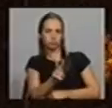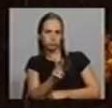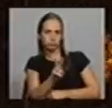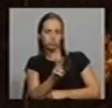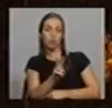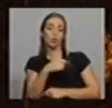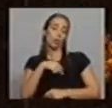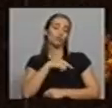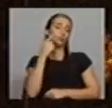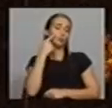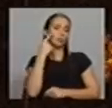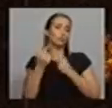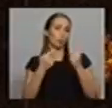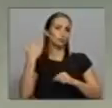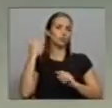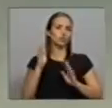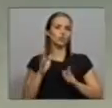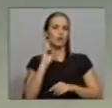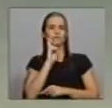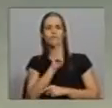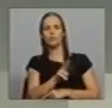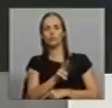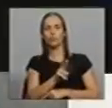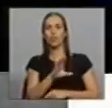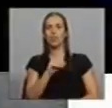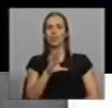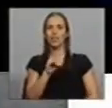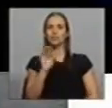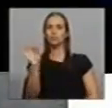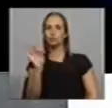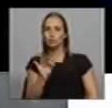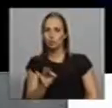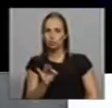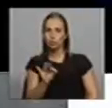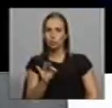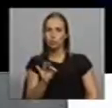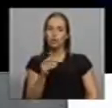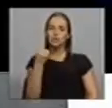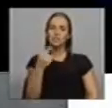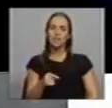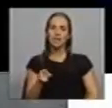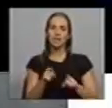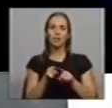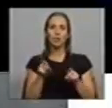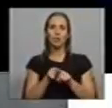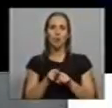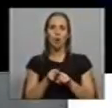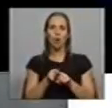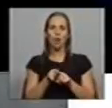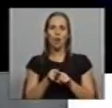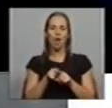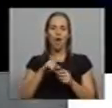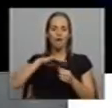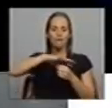primitivo, nós encontramos em 10% dos quasares uma espécie de um halo, digamos assim, de gás à sua